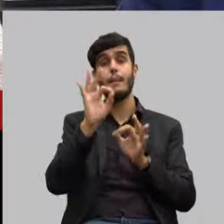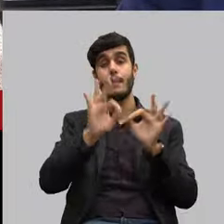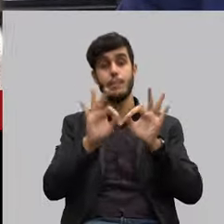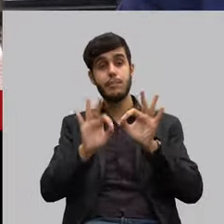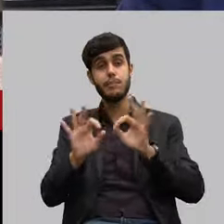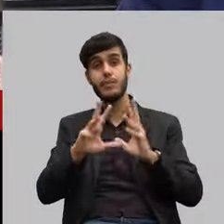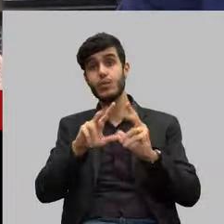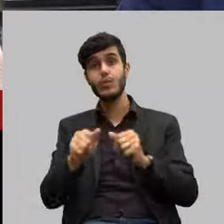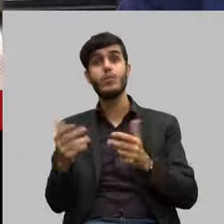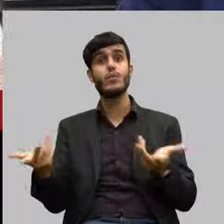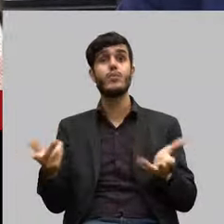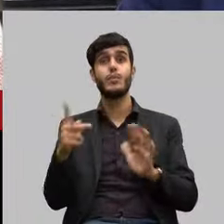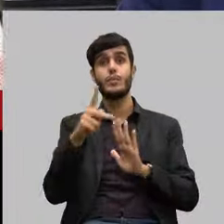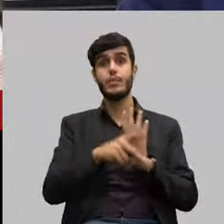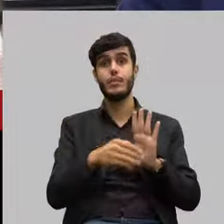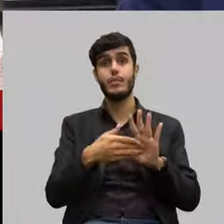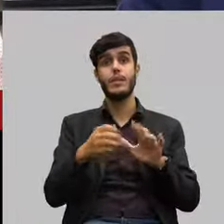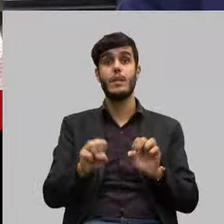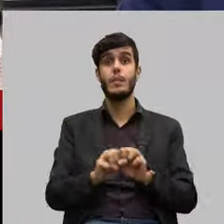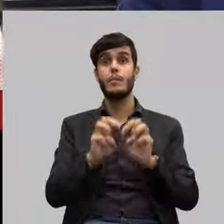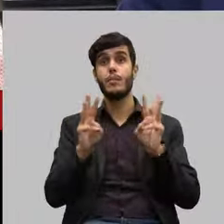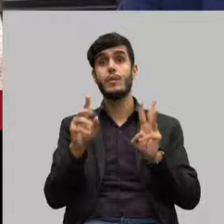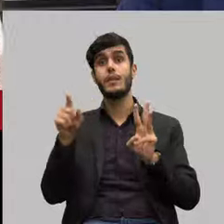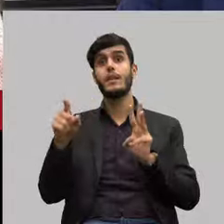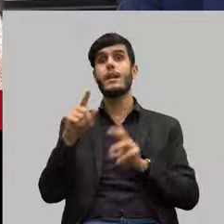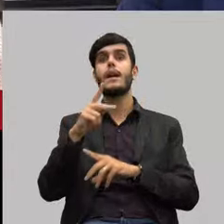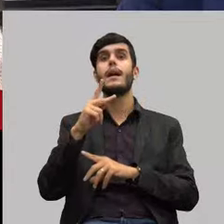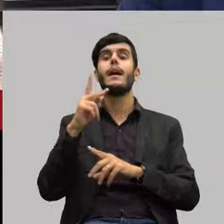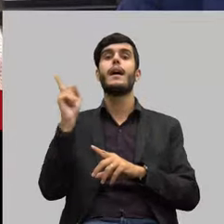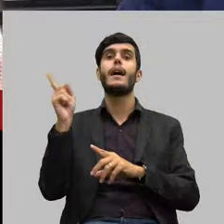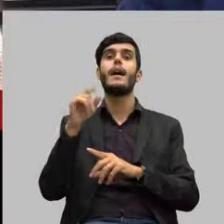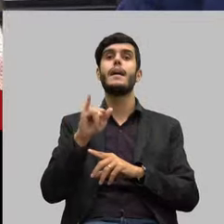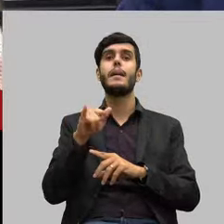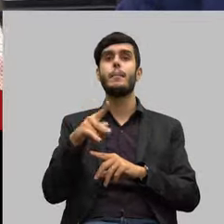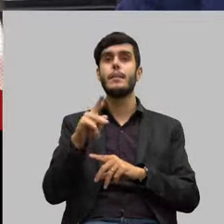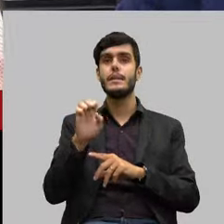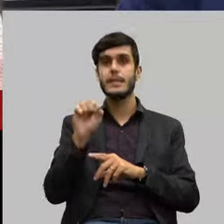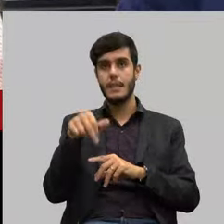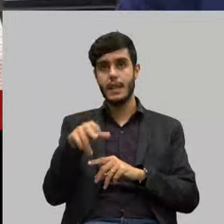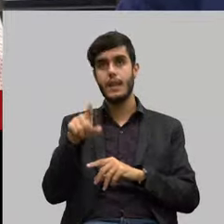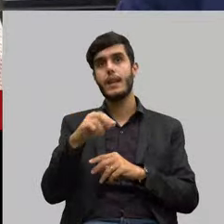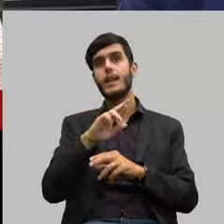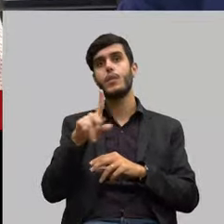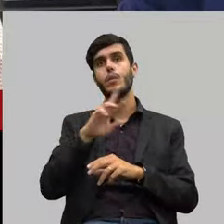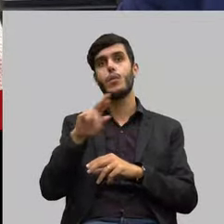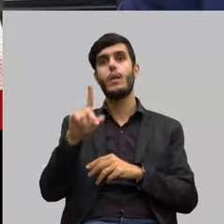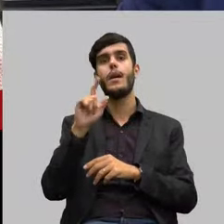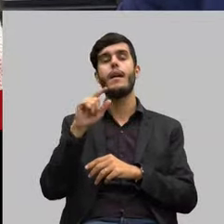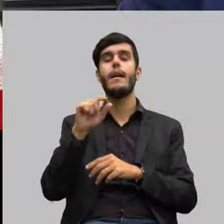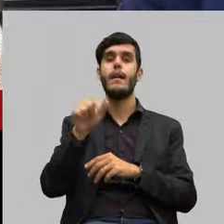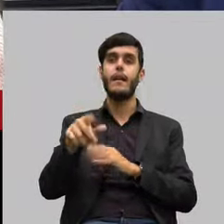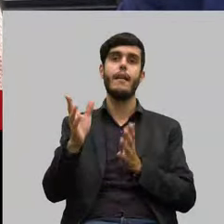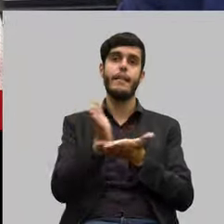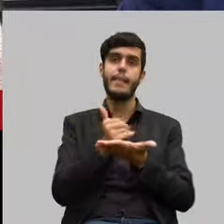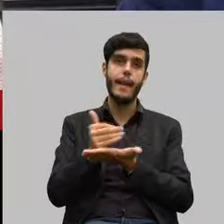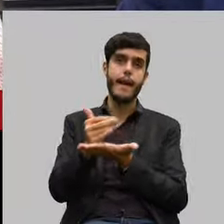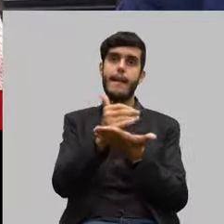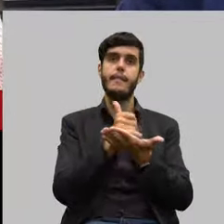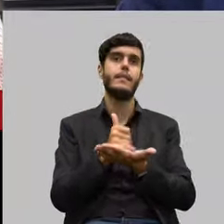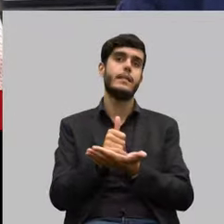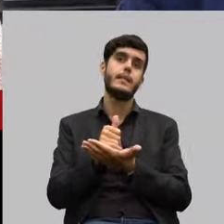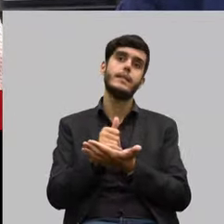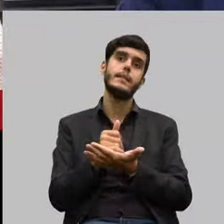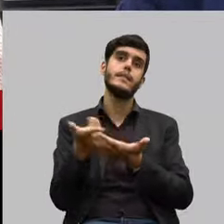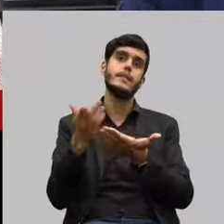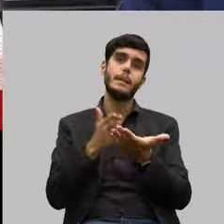conteúdo técnico e powerp de presidente do ipseng não é conteúdo técnico né a gente tá numa casa Legislativa que vai aprovar e alienação